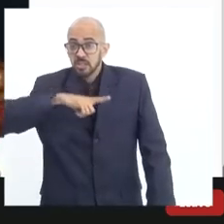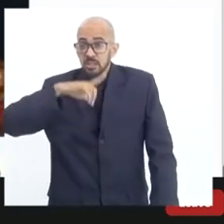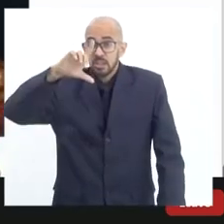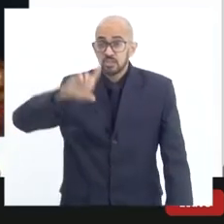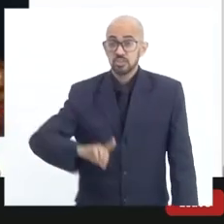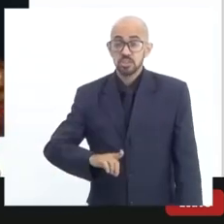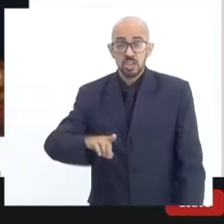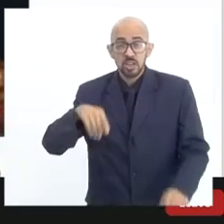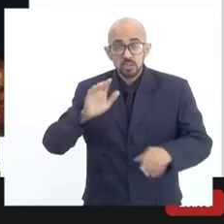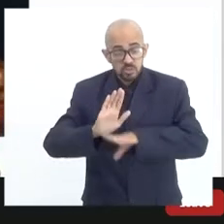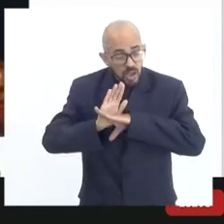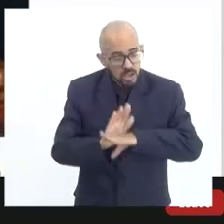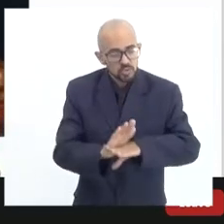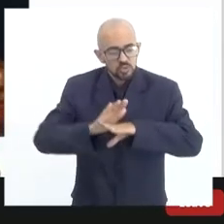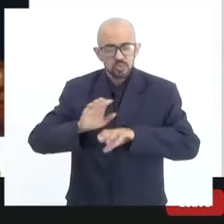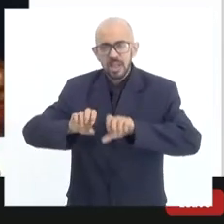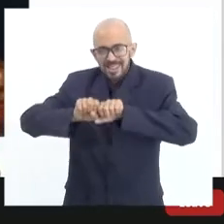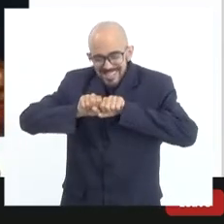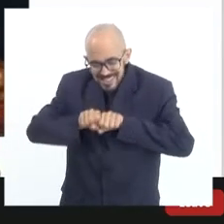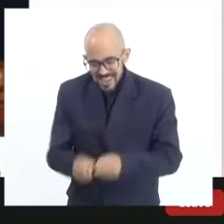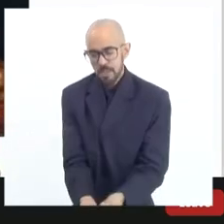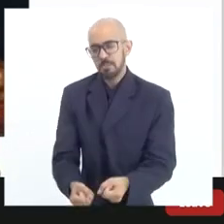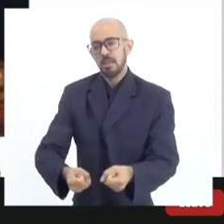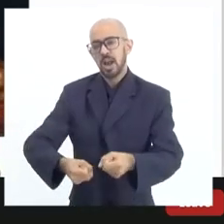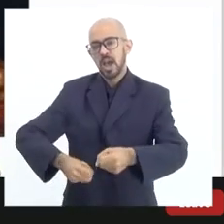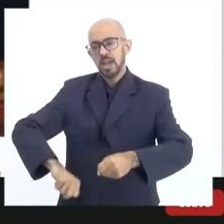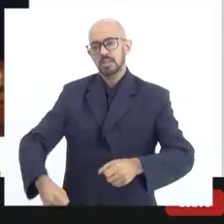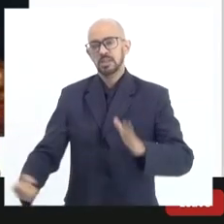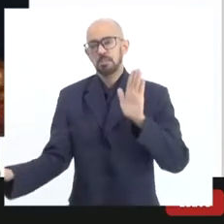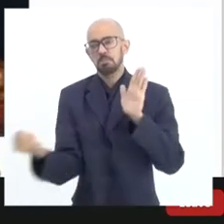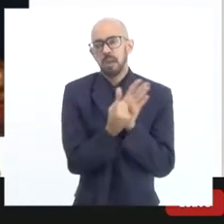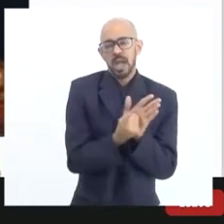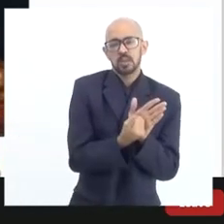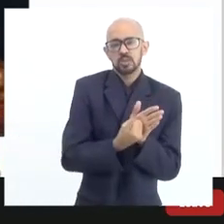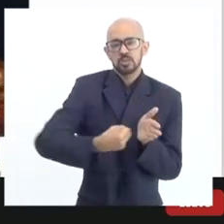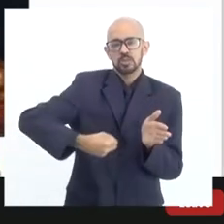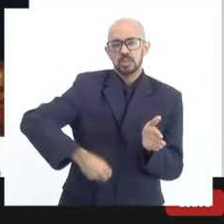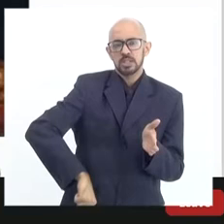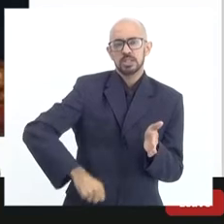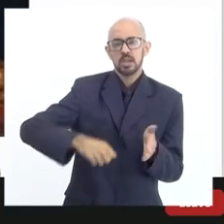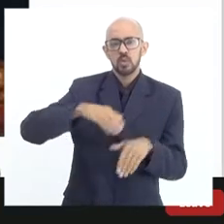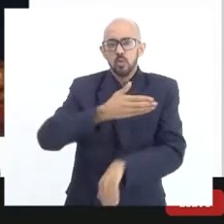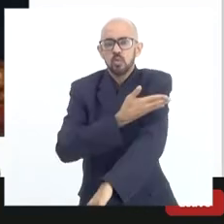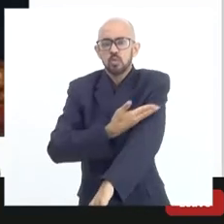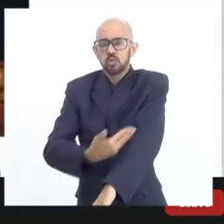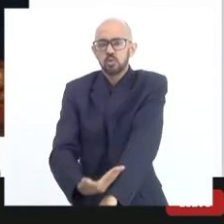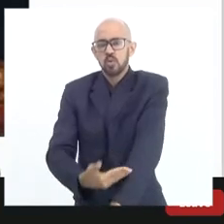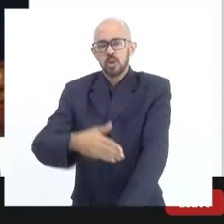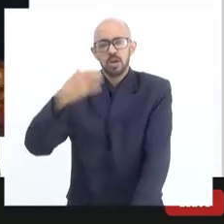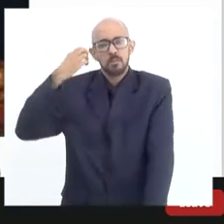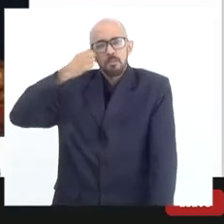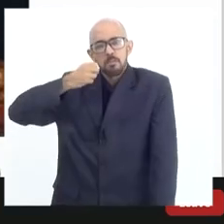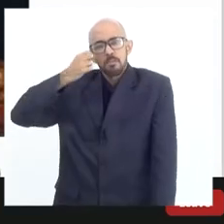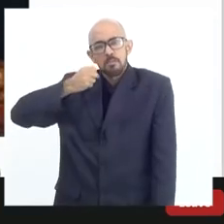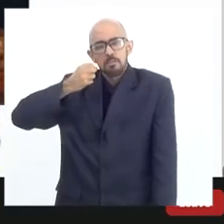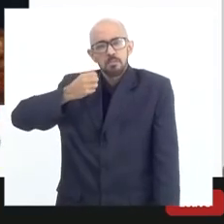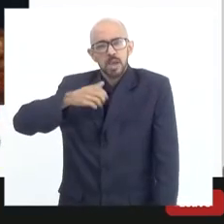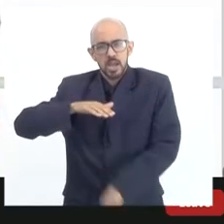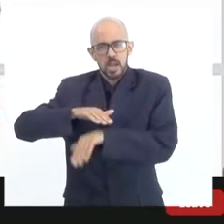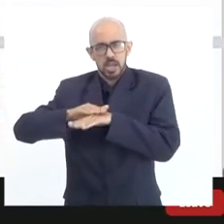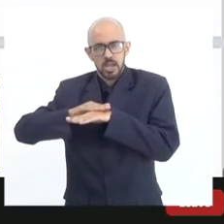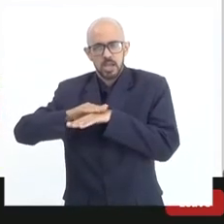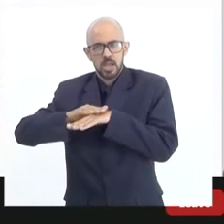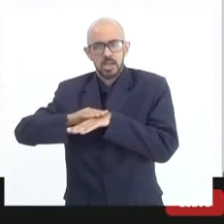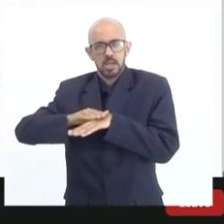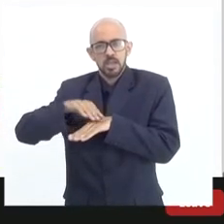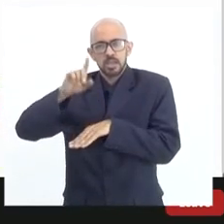a quebrar o pacto narcísico da branquitude, que é um conceito da professora Maria Aparecida Silva Bento, e que